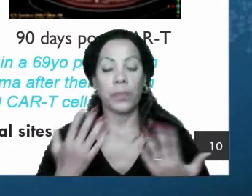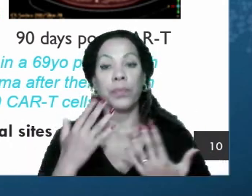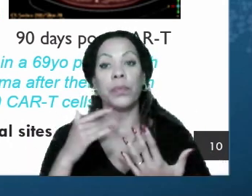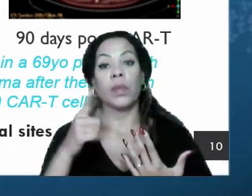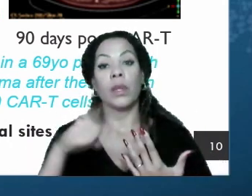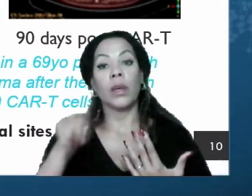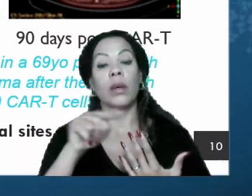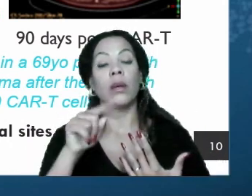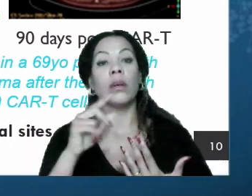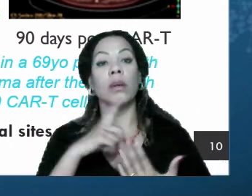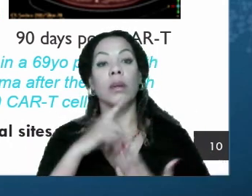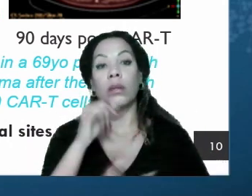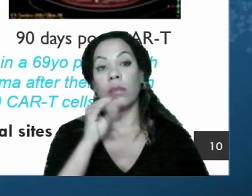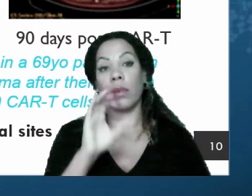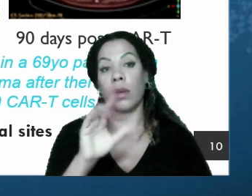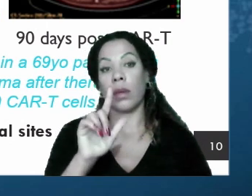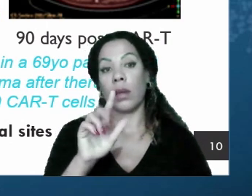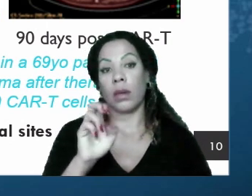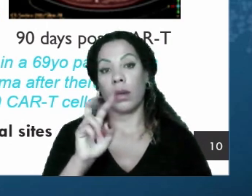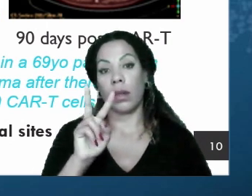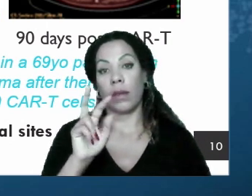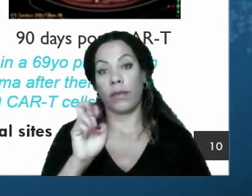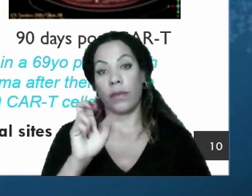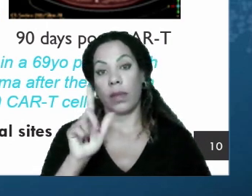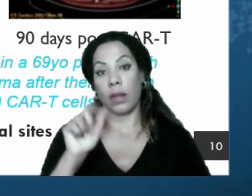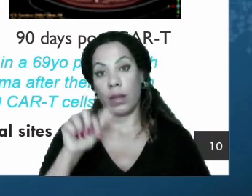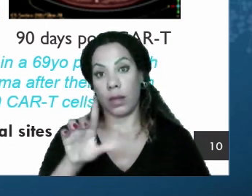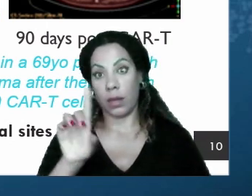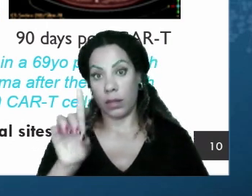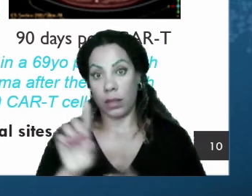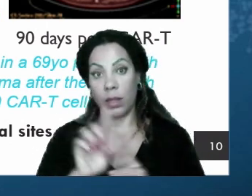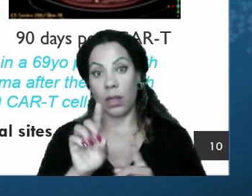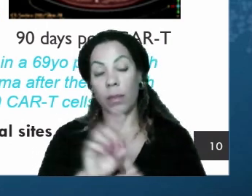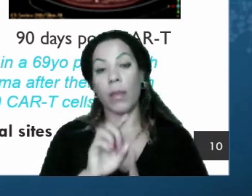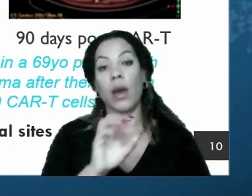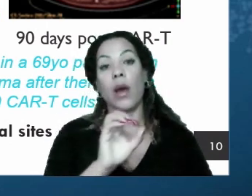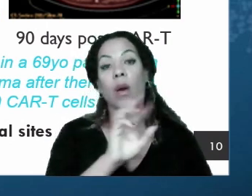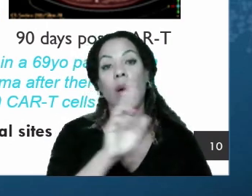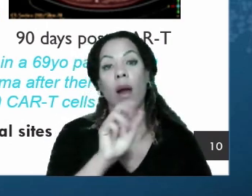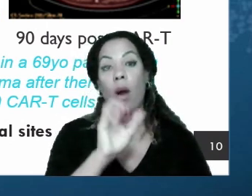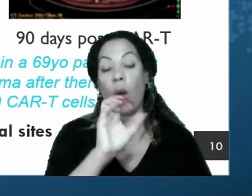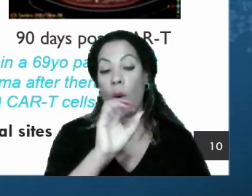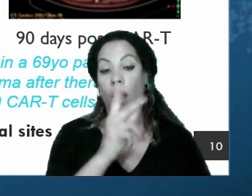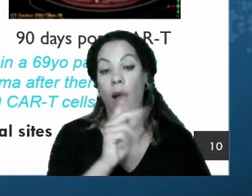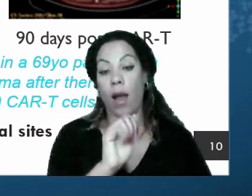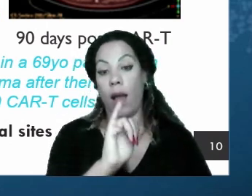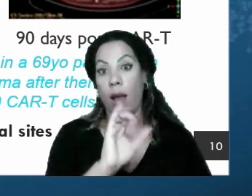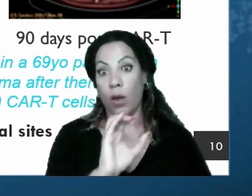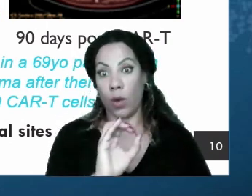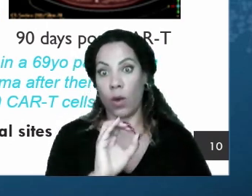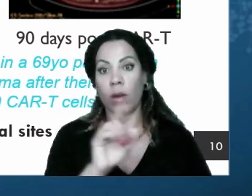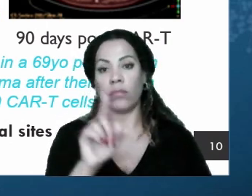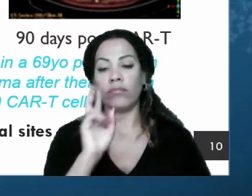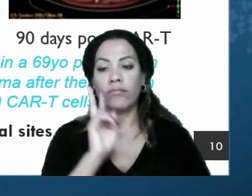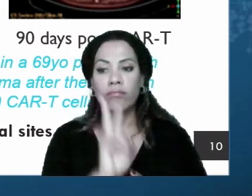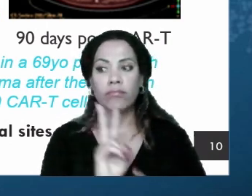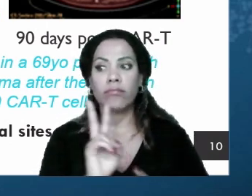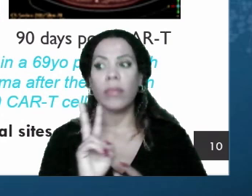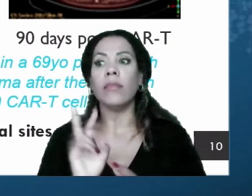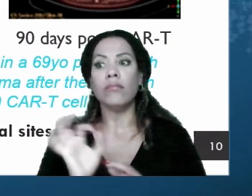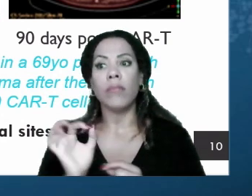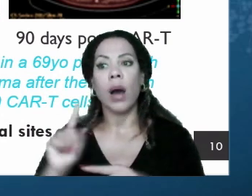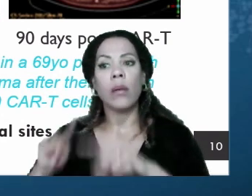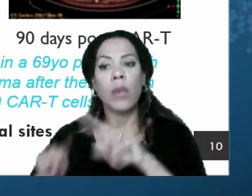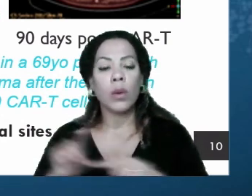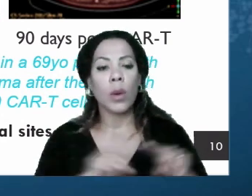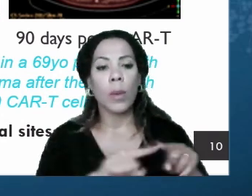em Cleveland, em Ohio e na Europa, mostramos nesse estudo que o produto é muito semelhante em ambas as